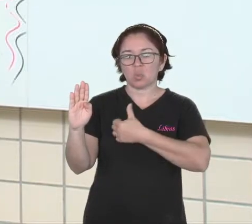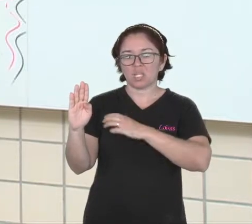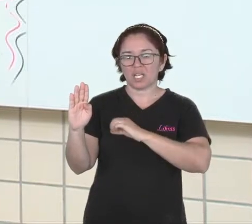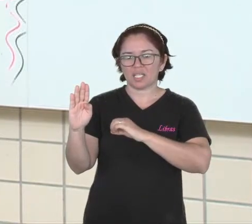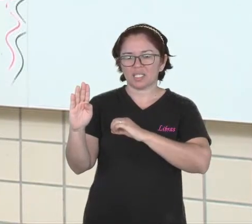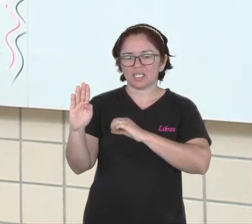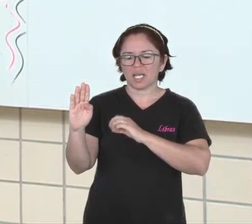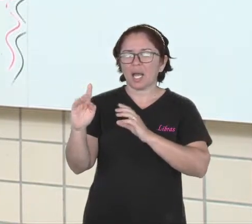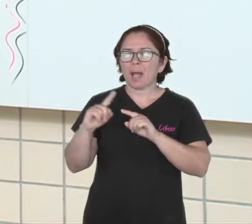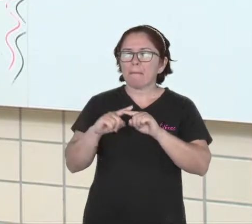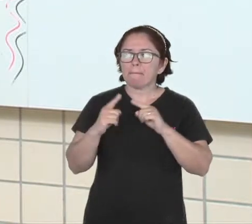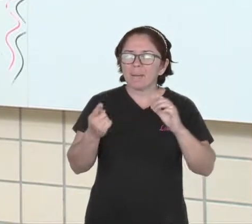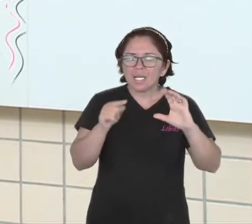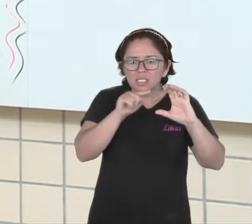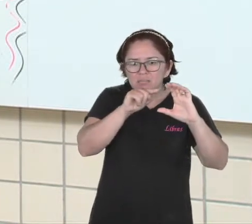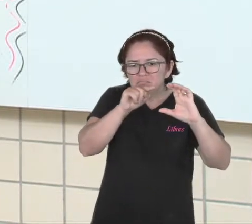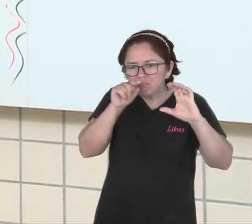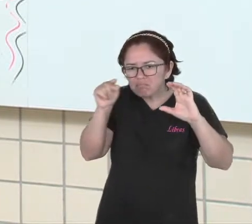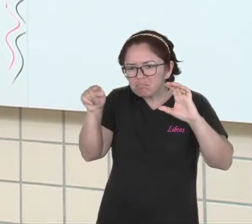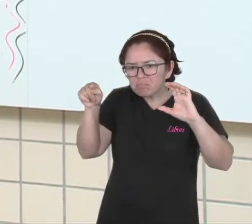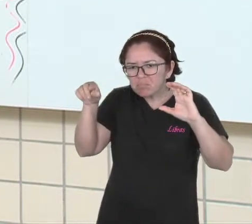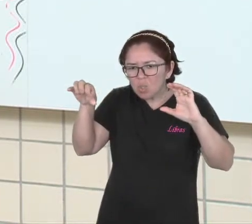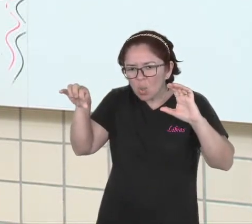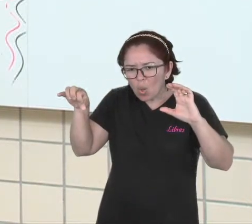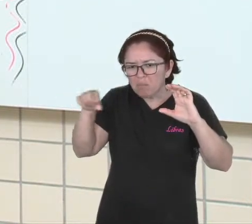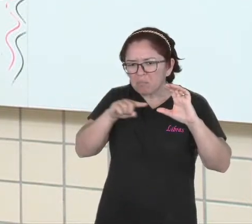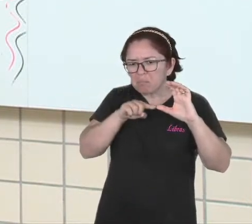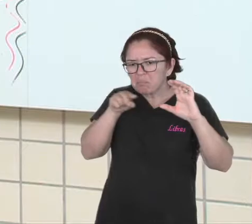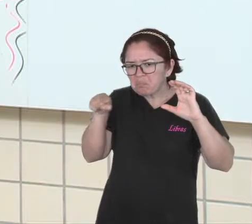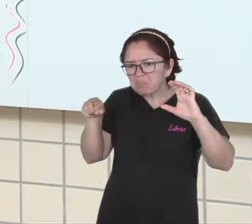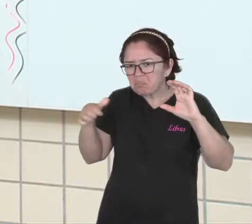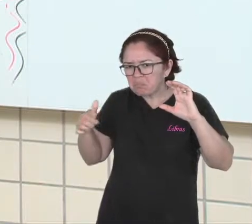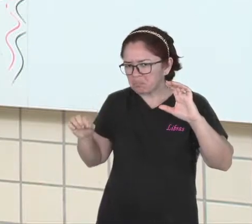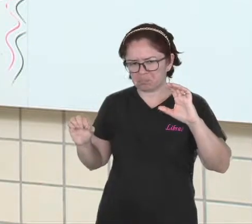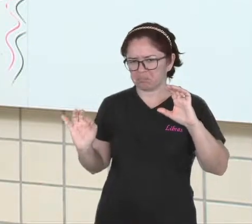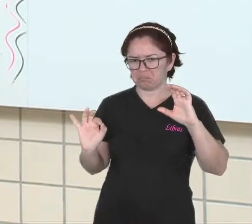Bom, a última informação que seria importante é o que a gente chama de imagem.